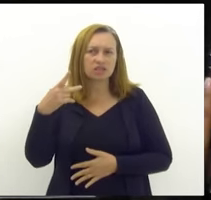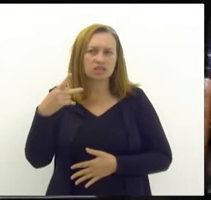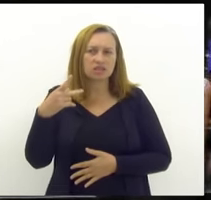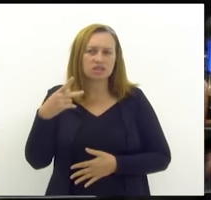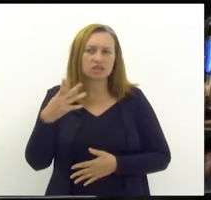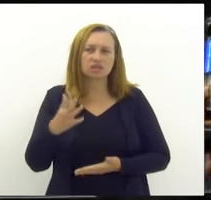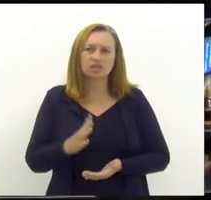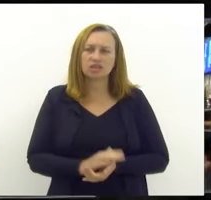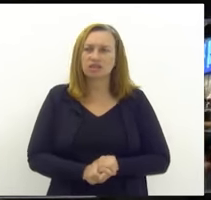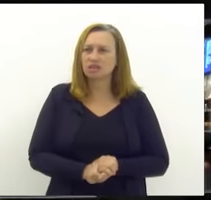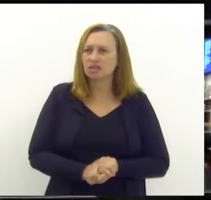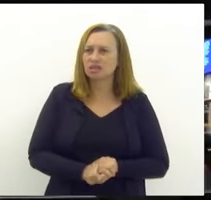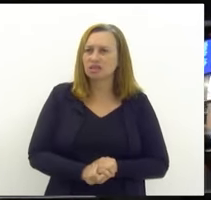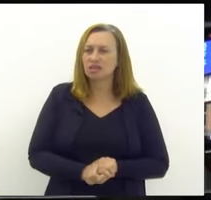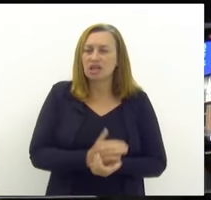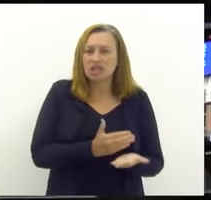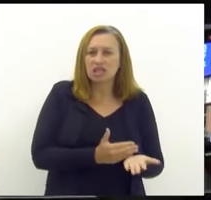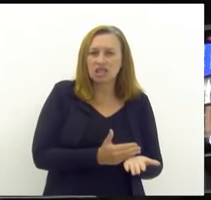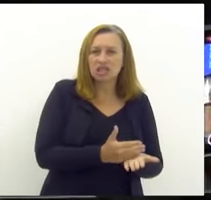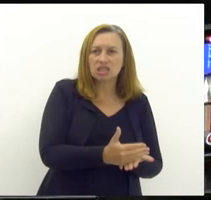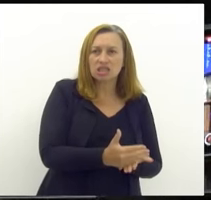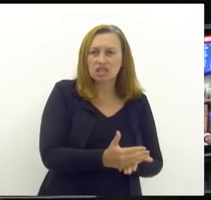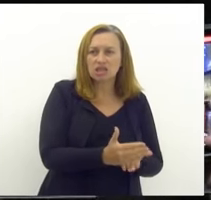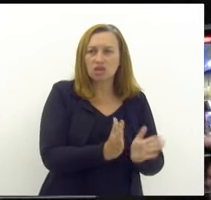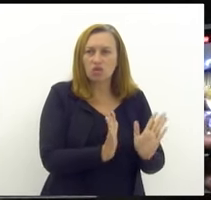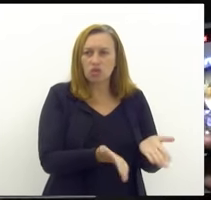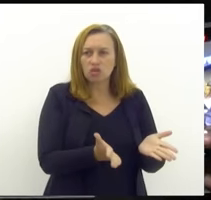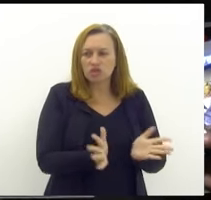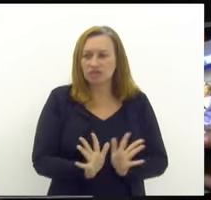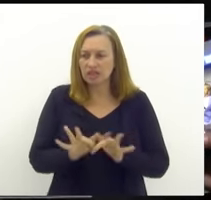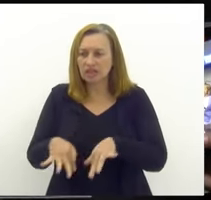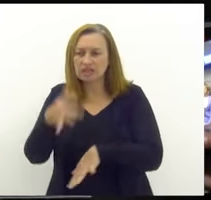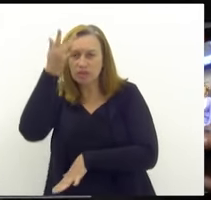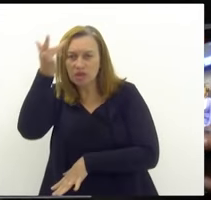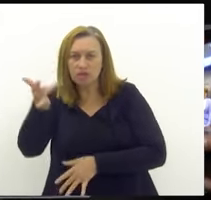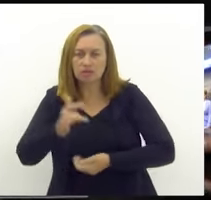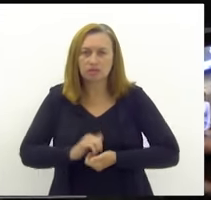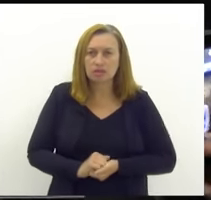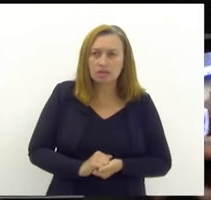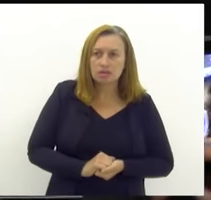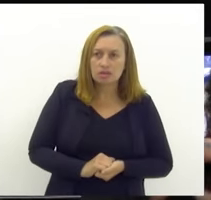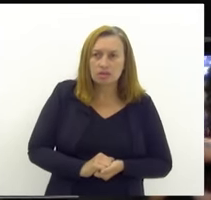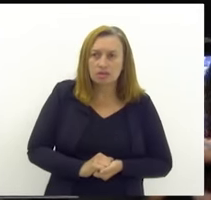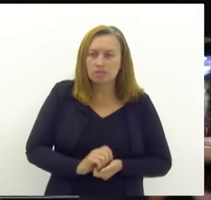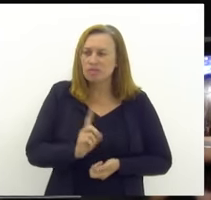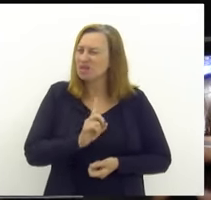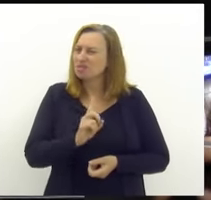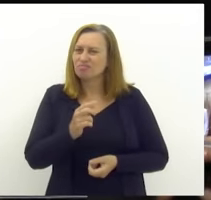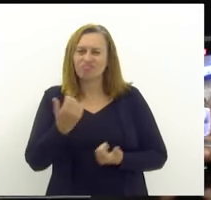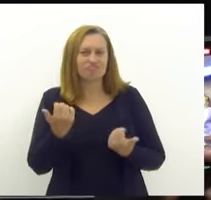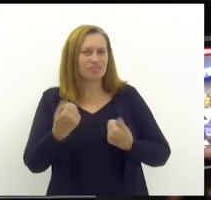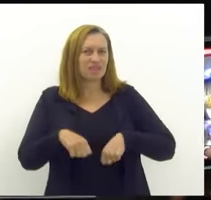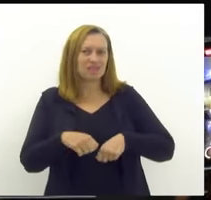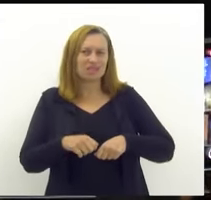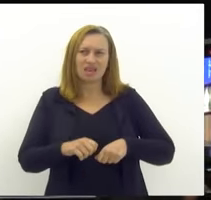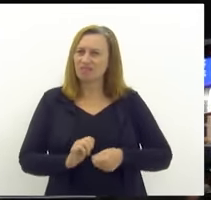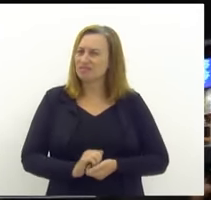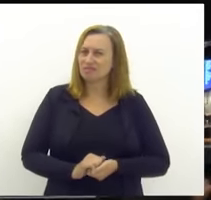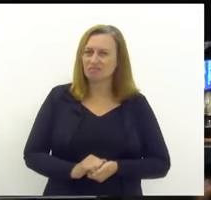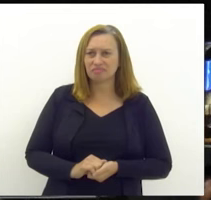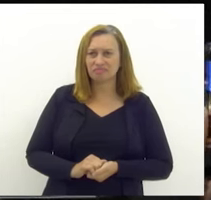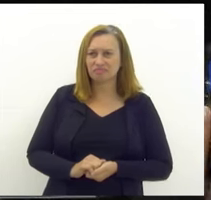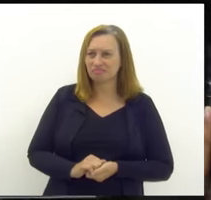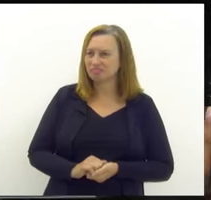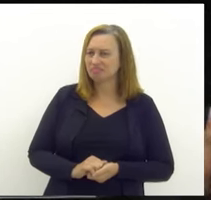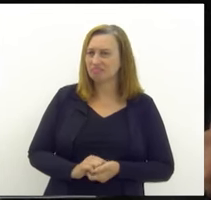cíclicas que começam hoje e terminam a manhã e a gente não precisava est passando por isso a gente tem